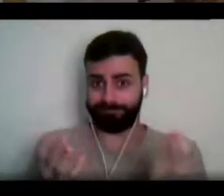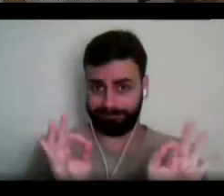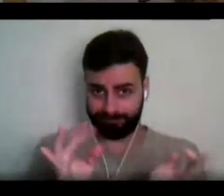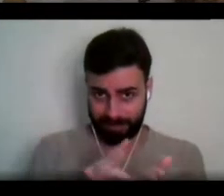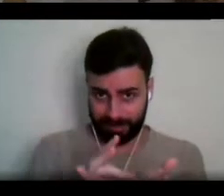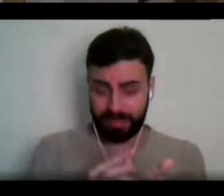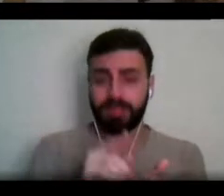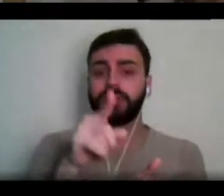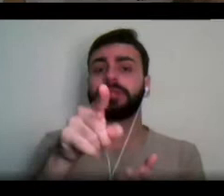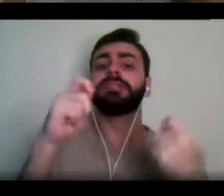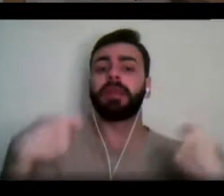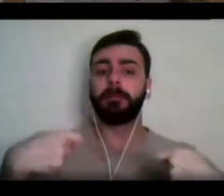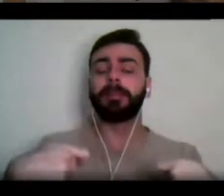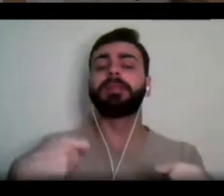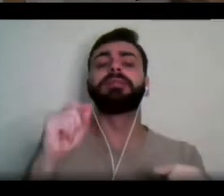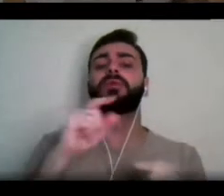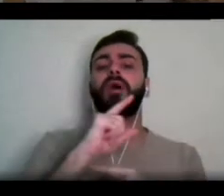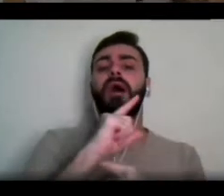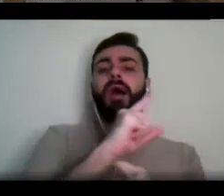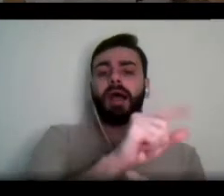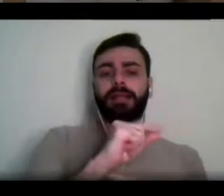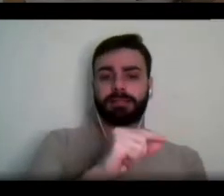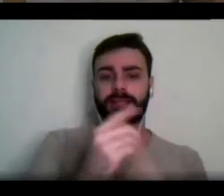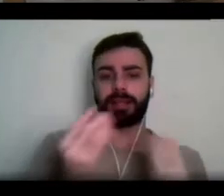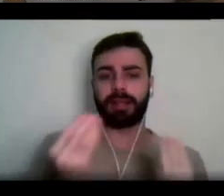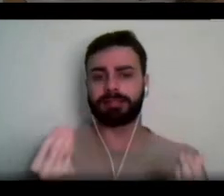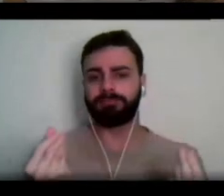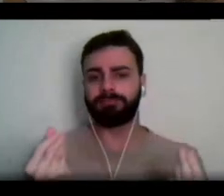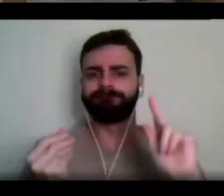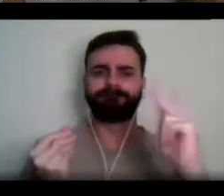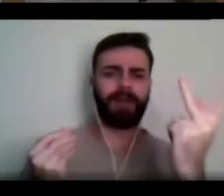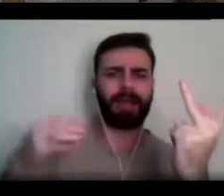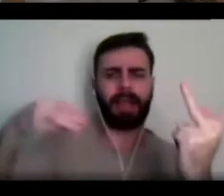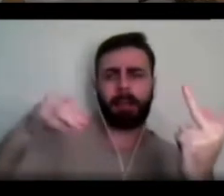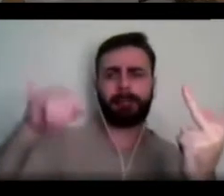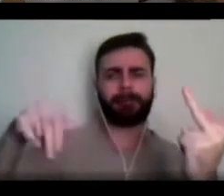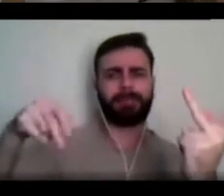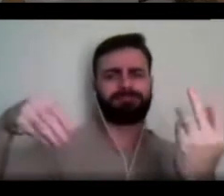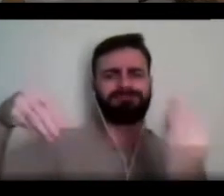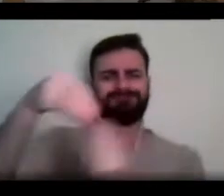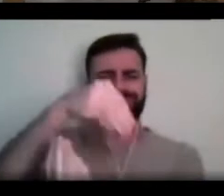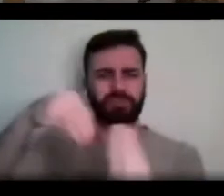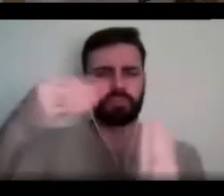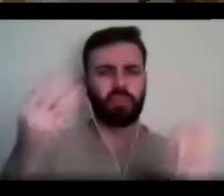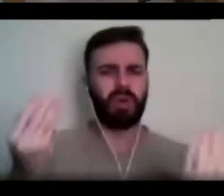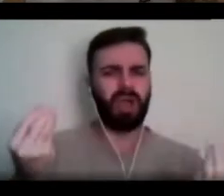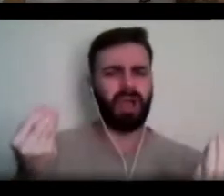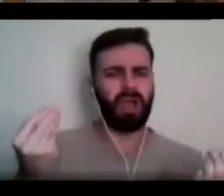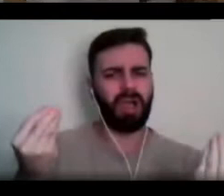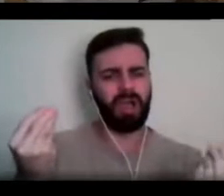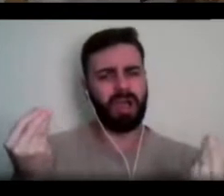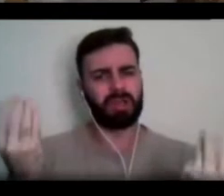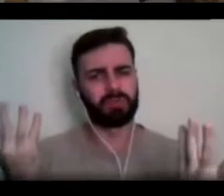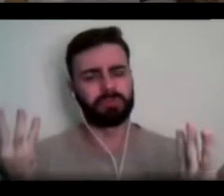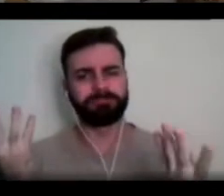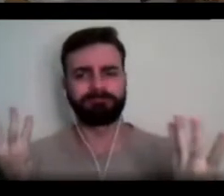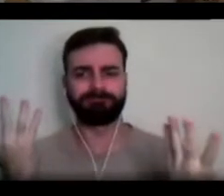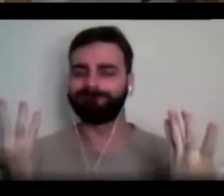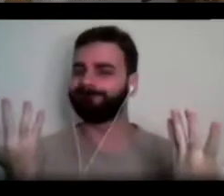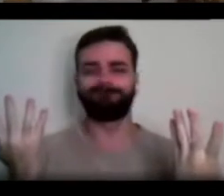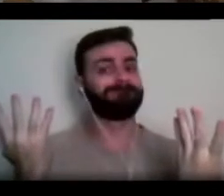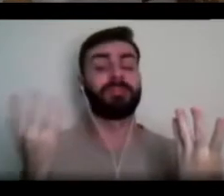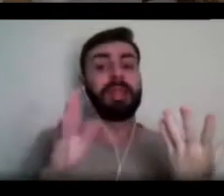minutos ou em segundos, né? Então, você vai ter uma aceleração com essa unidade